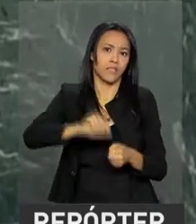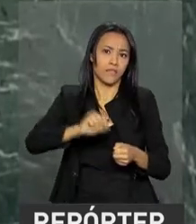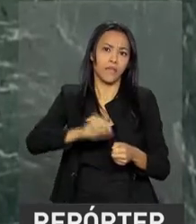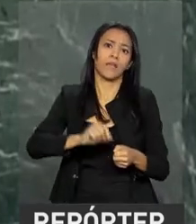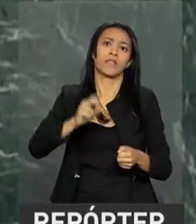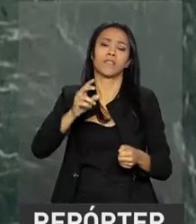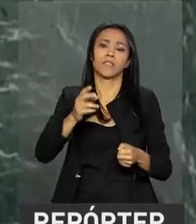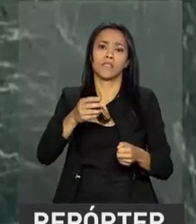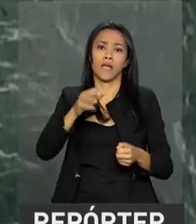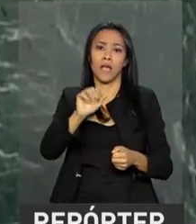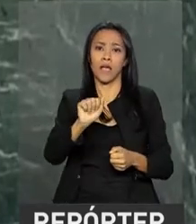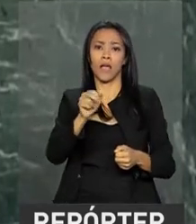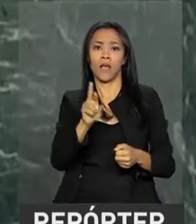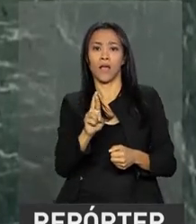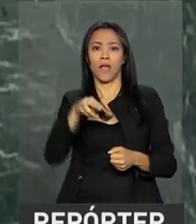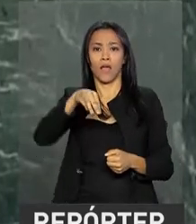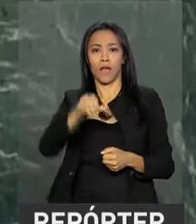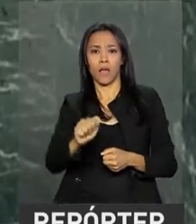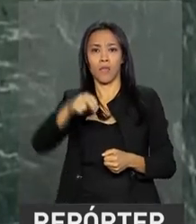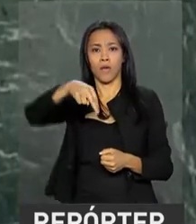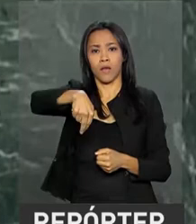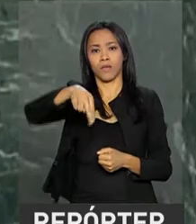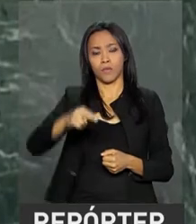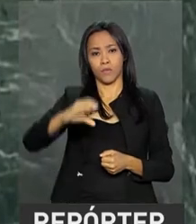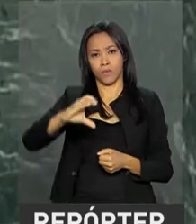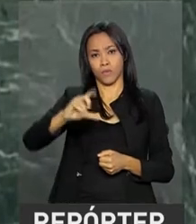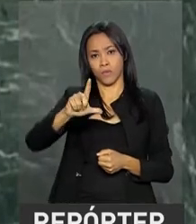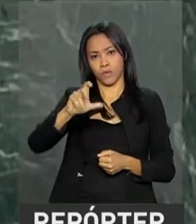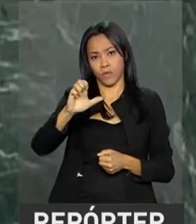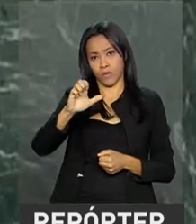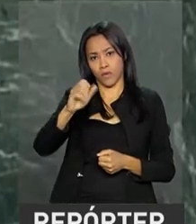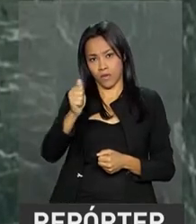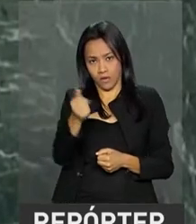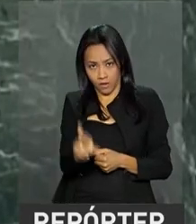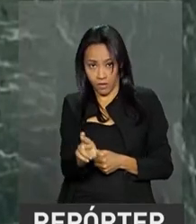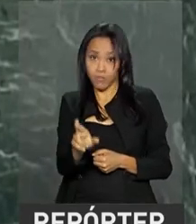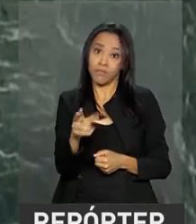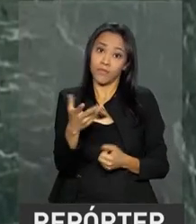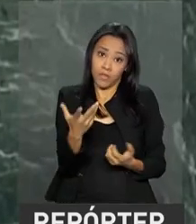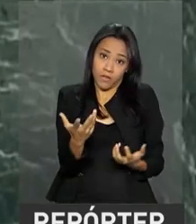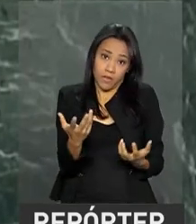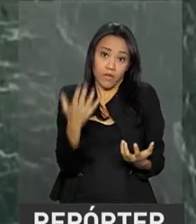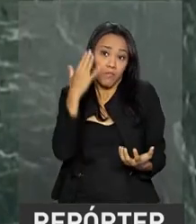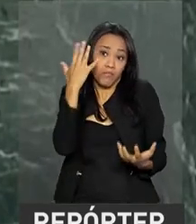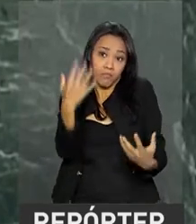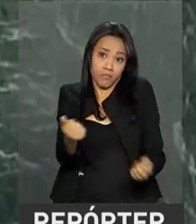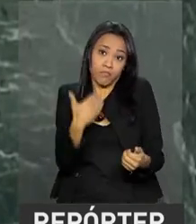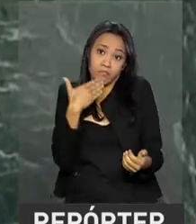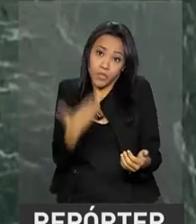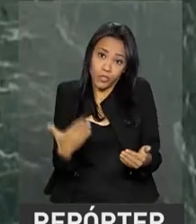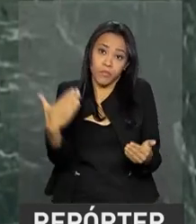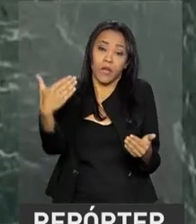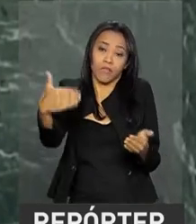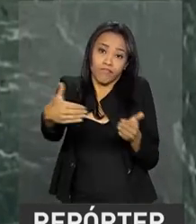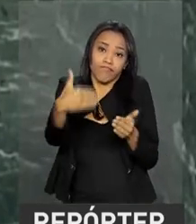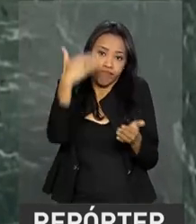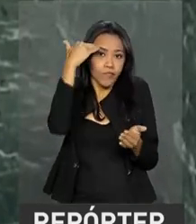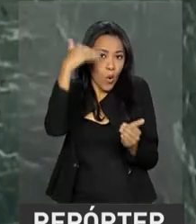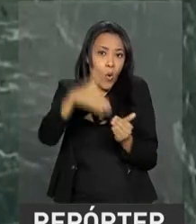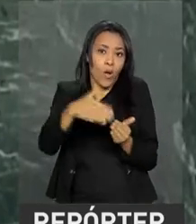desarmamento o brasil manifesta se com a autoridade de quem